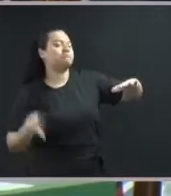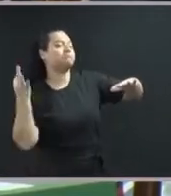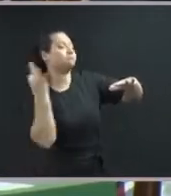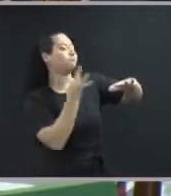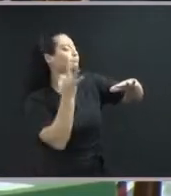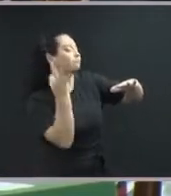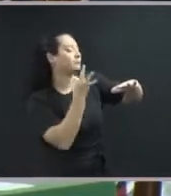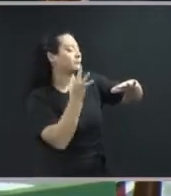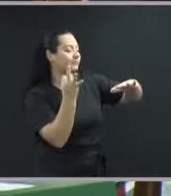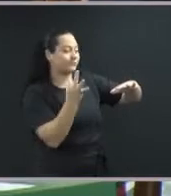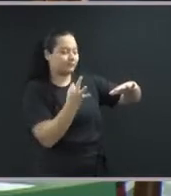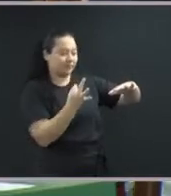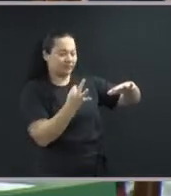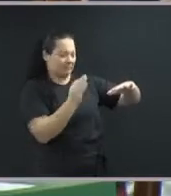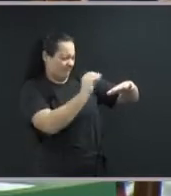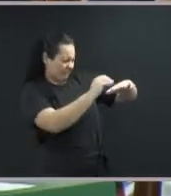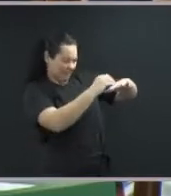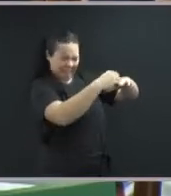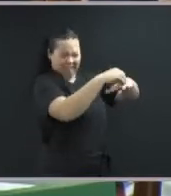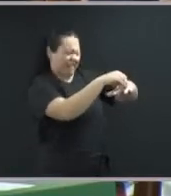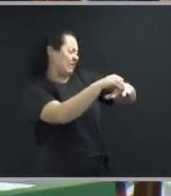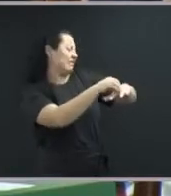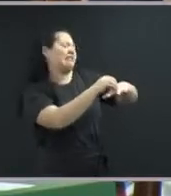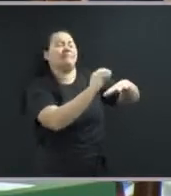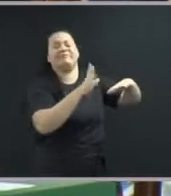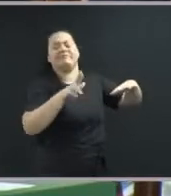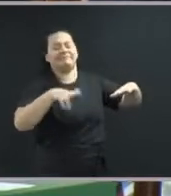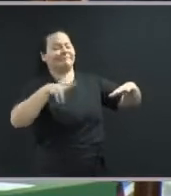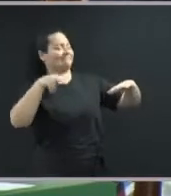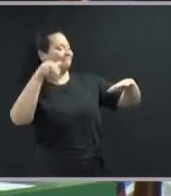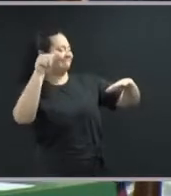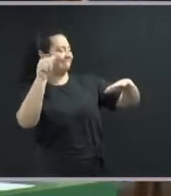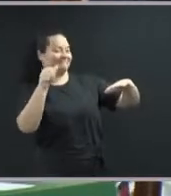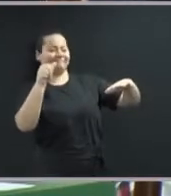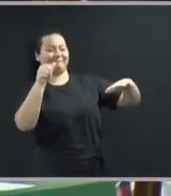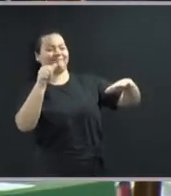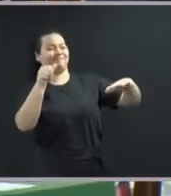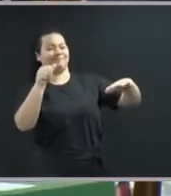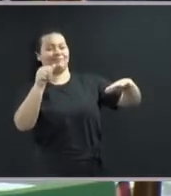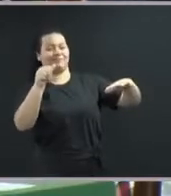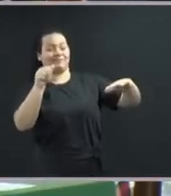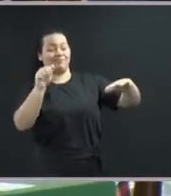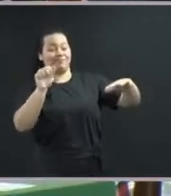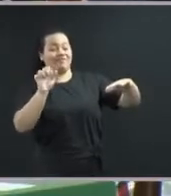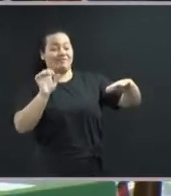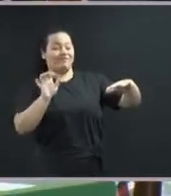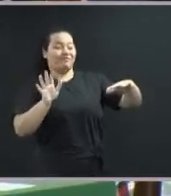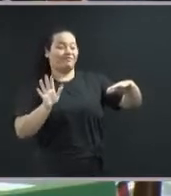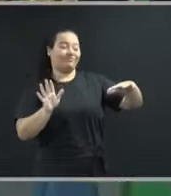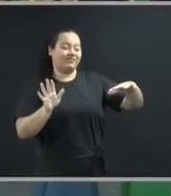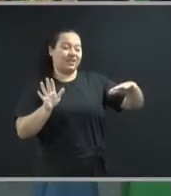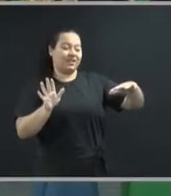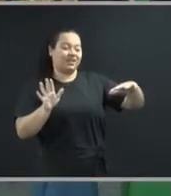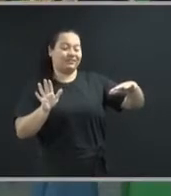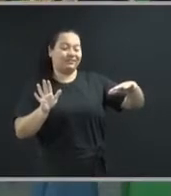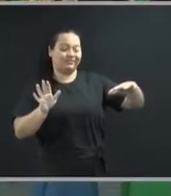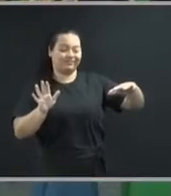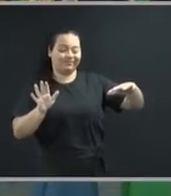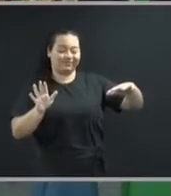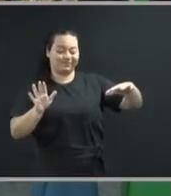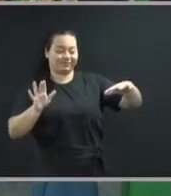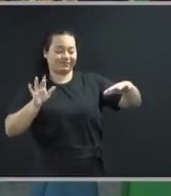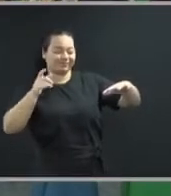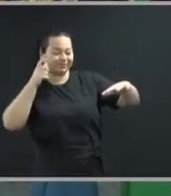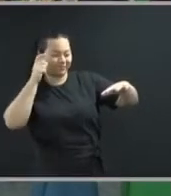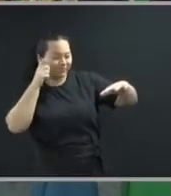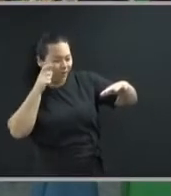aquilo que Deus projetou. A terra em que vivemos, ela é amaldiçoada por causa do pecado. Mas